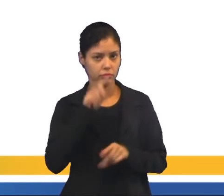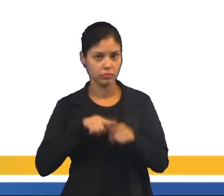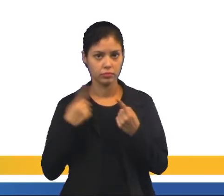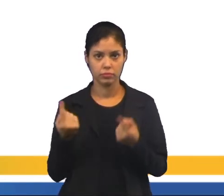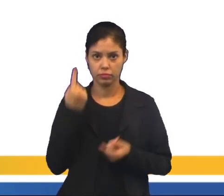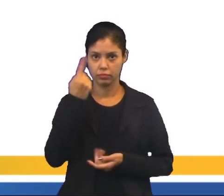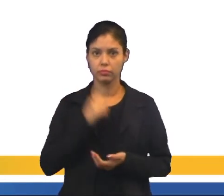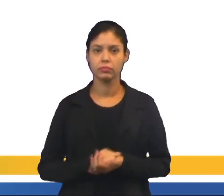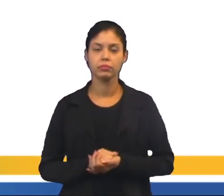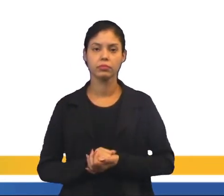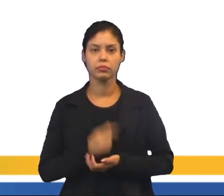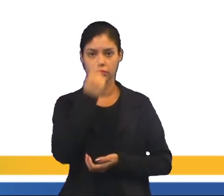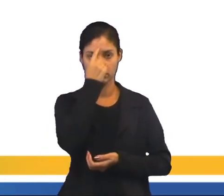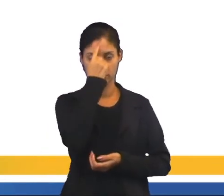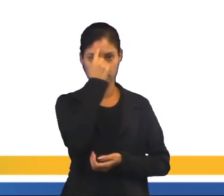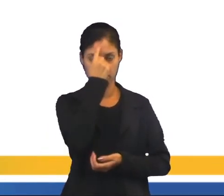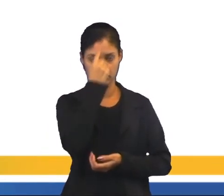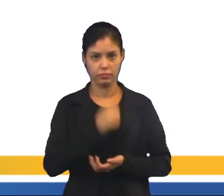uma.